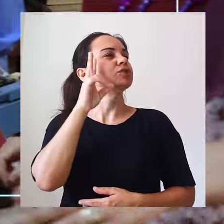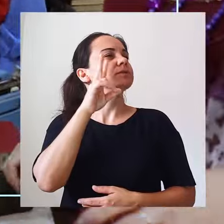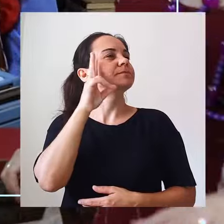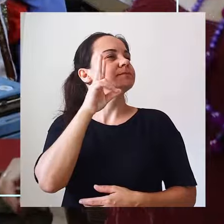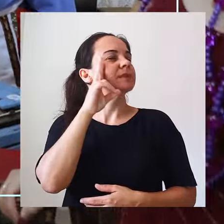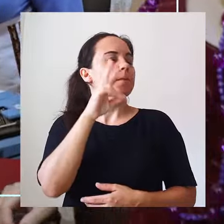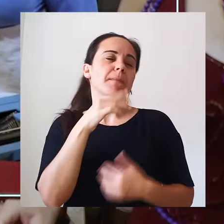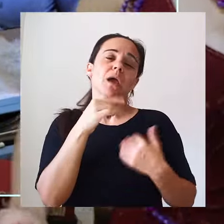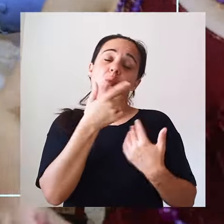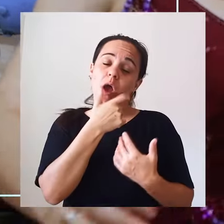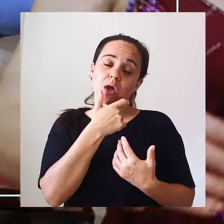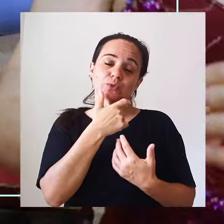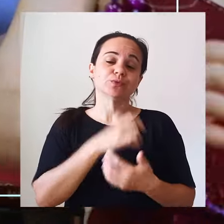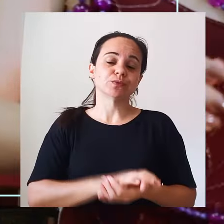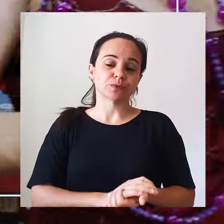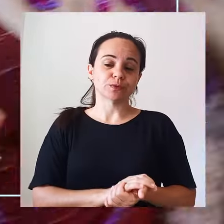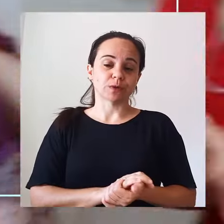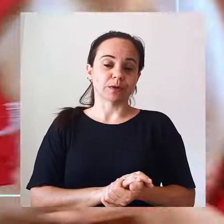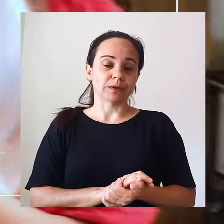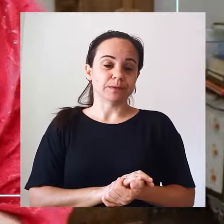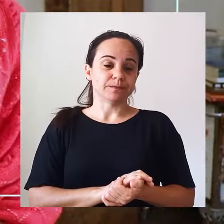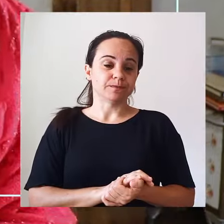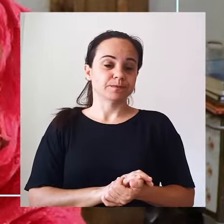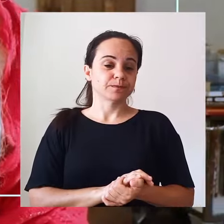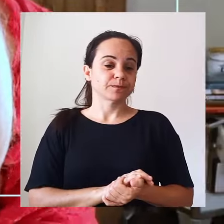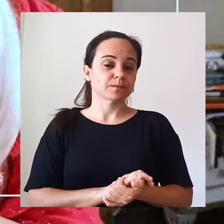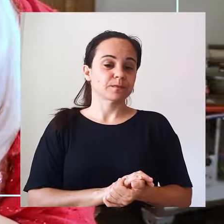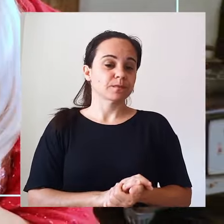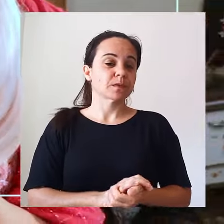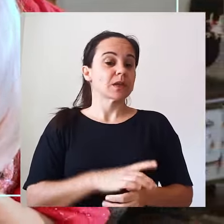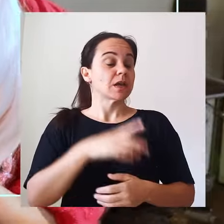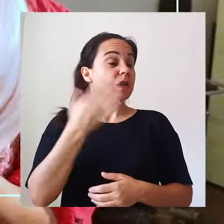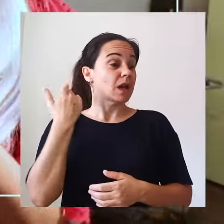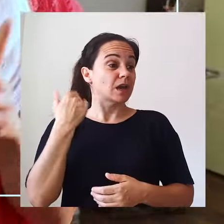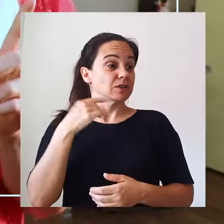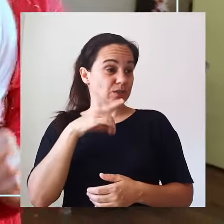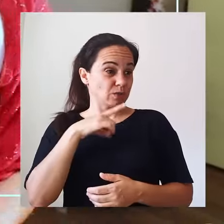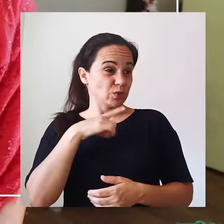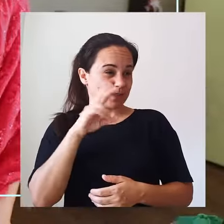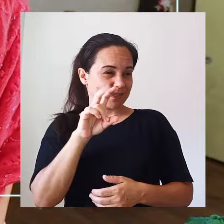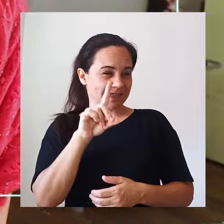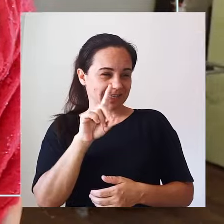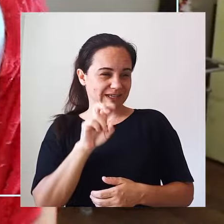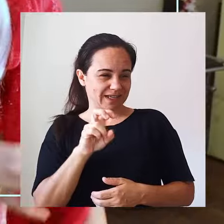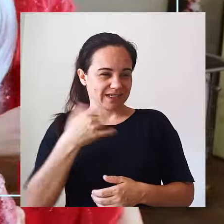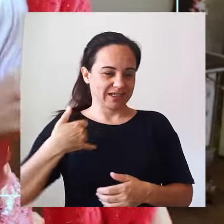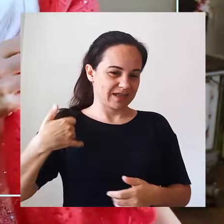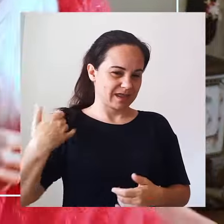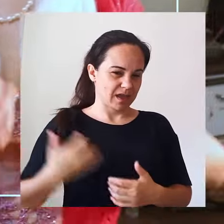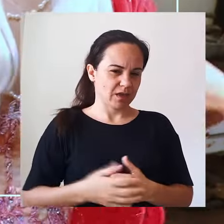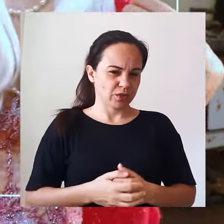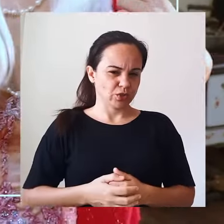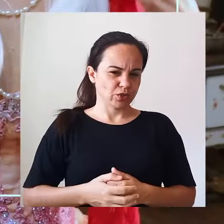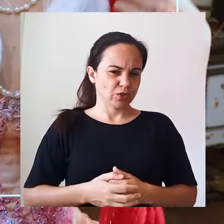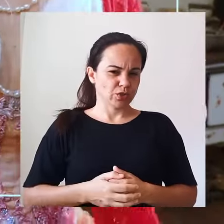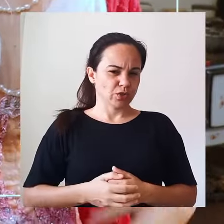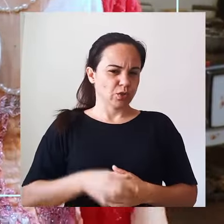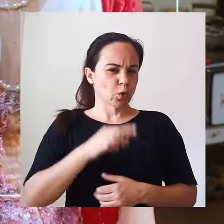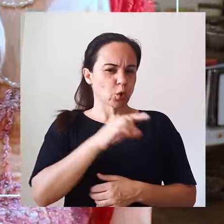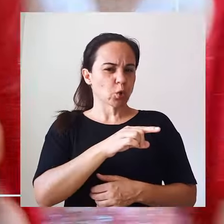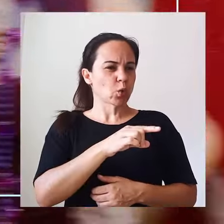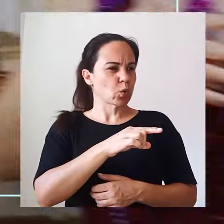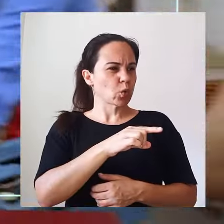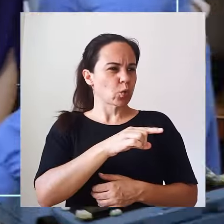lembrar-te que... Quando eu tinha 15 anos, tu abusou de